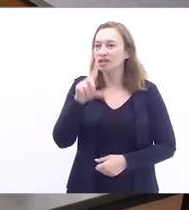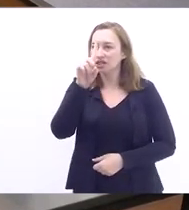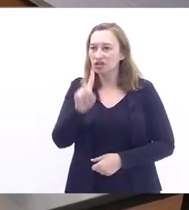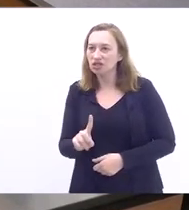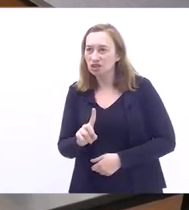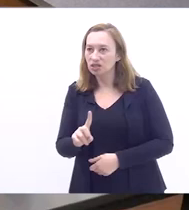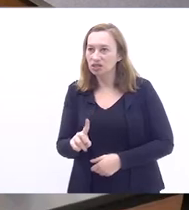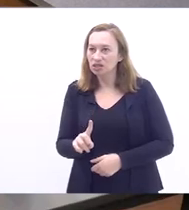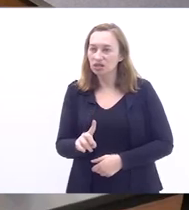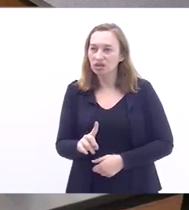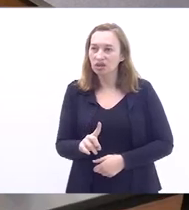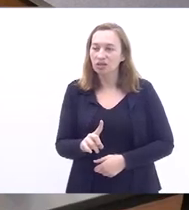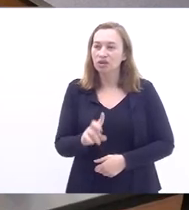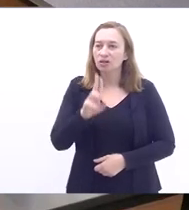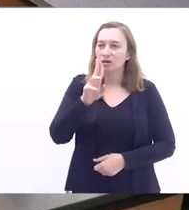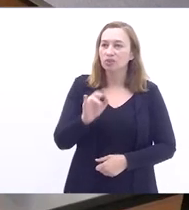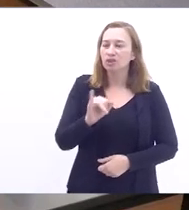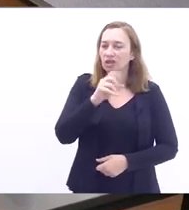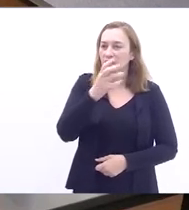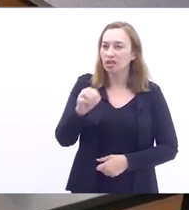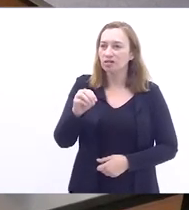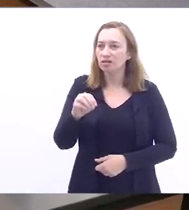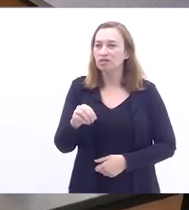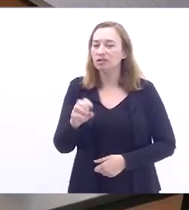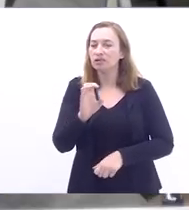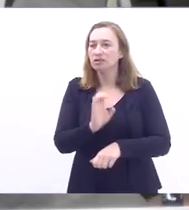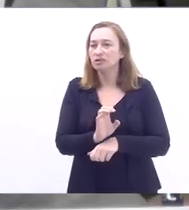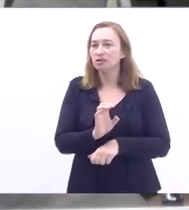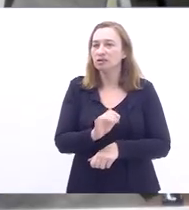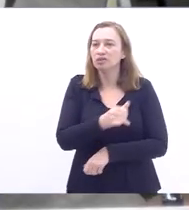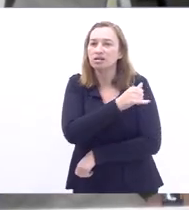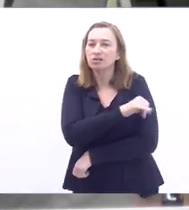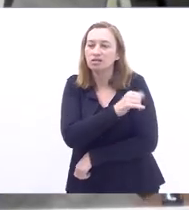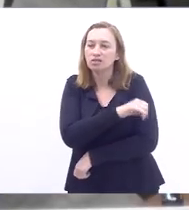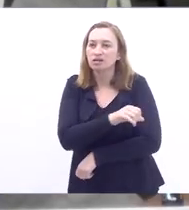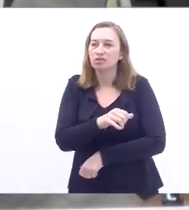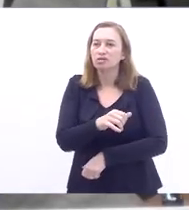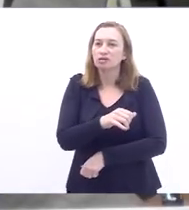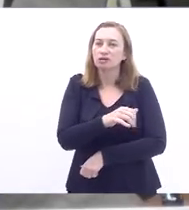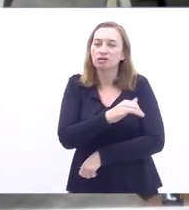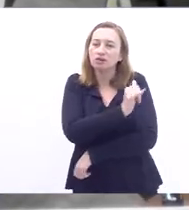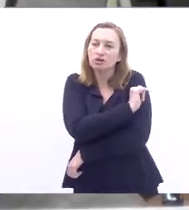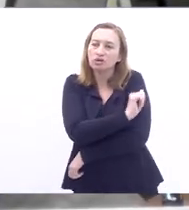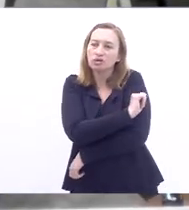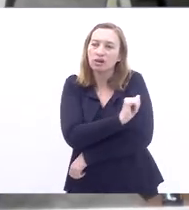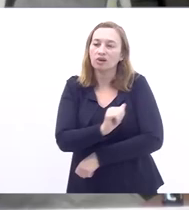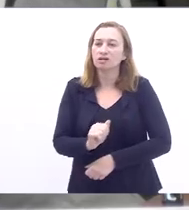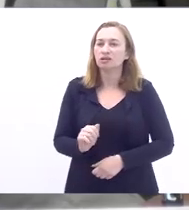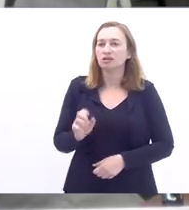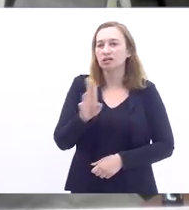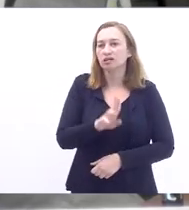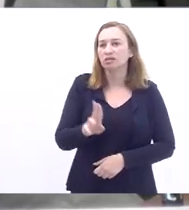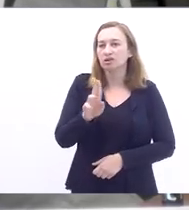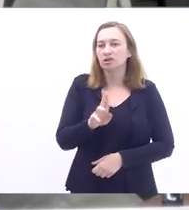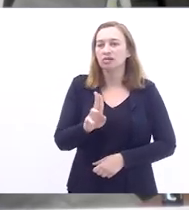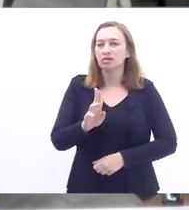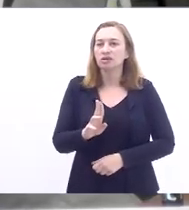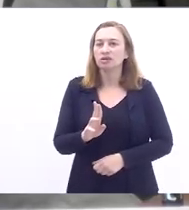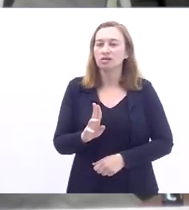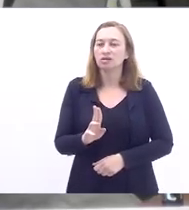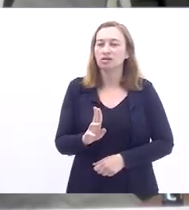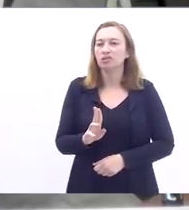ser diretora da União Estadual dos Estudantes do Rio de Janeiro eu sou estudante da Universidade Estadual do Norte Fluminense